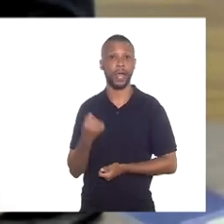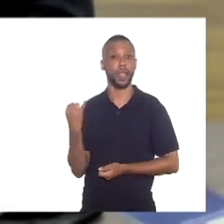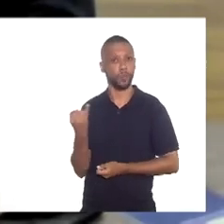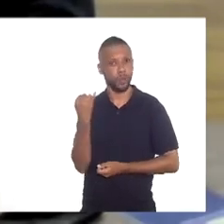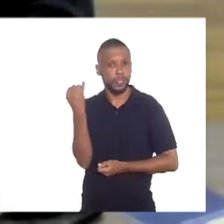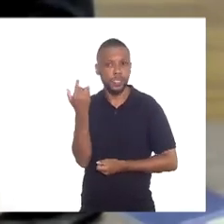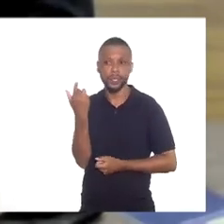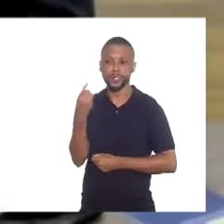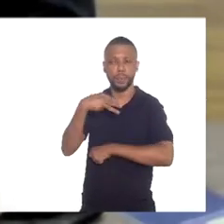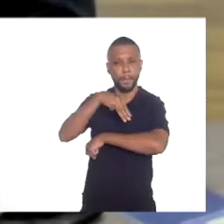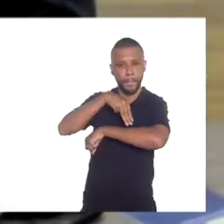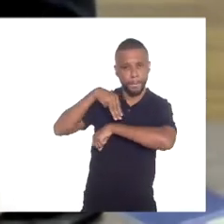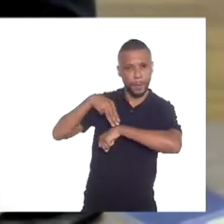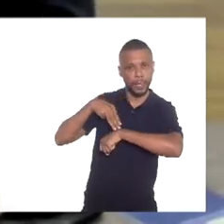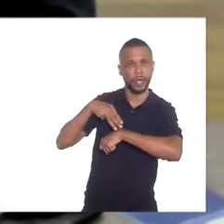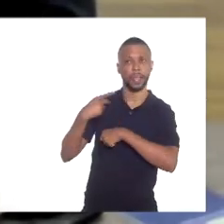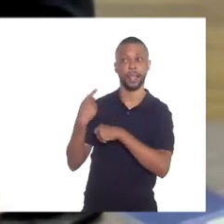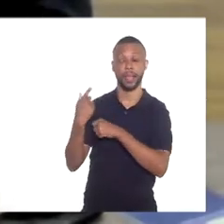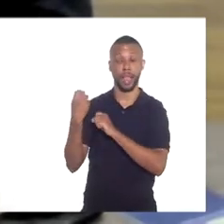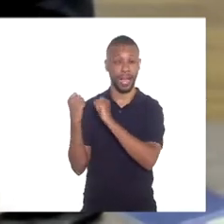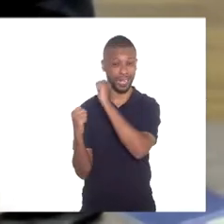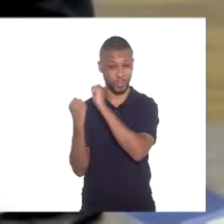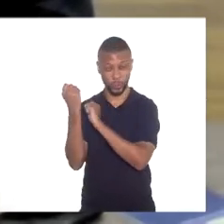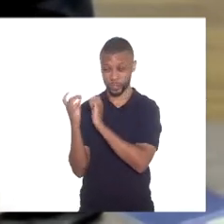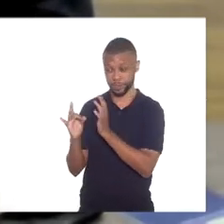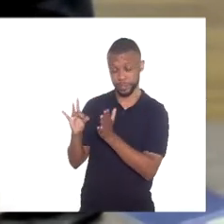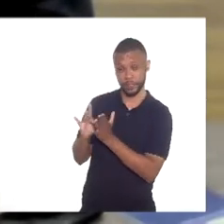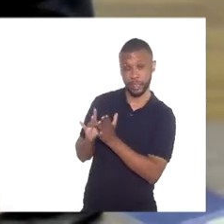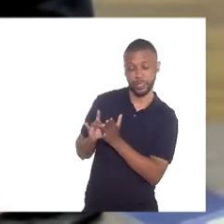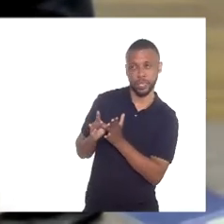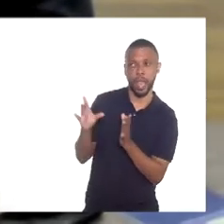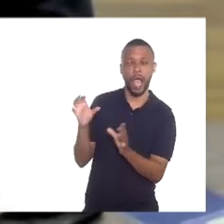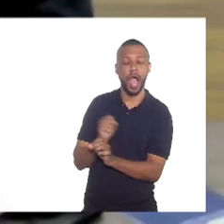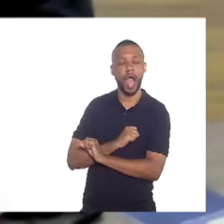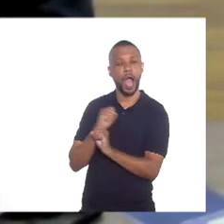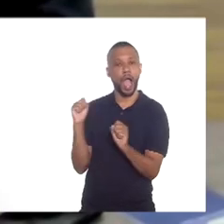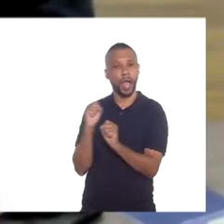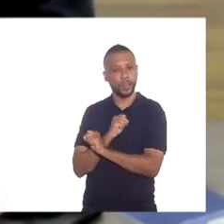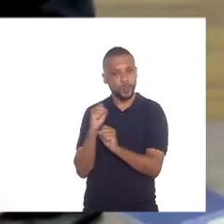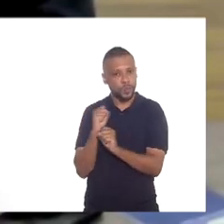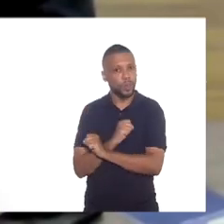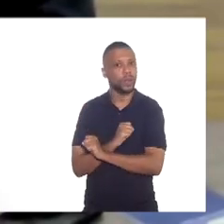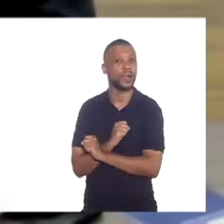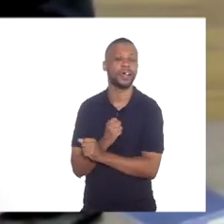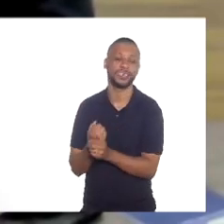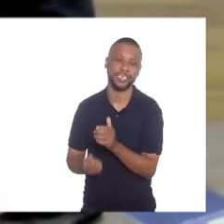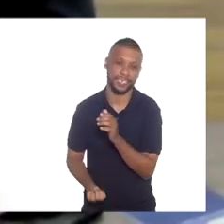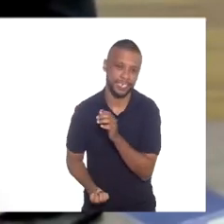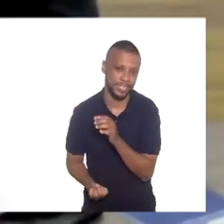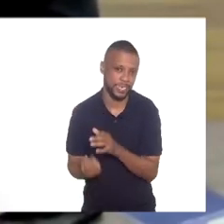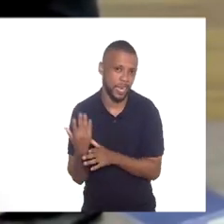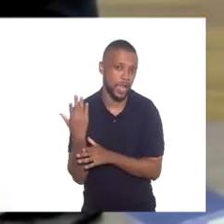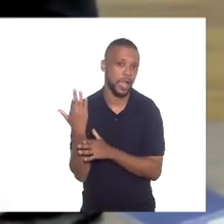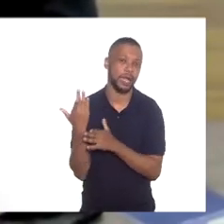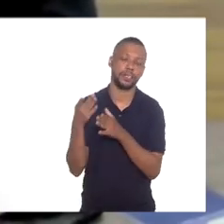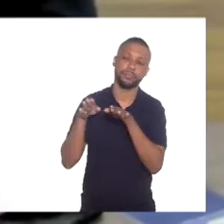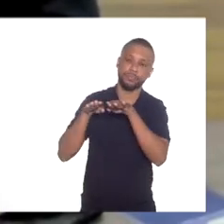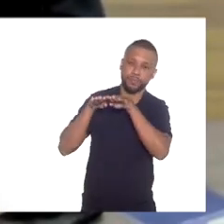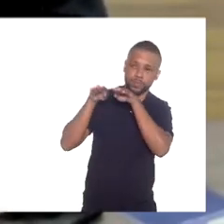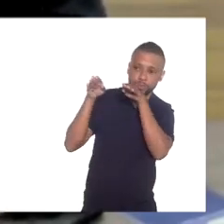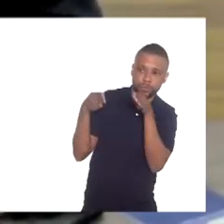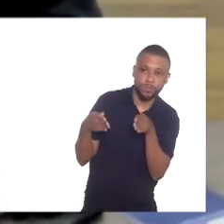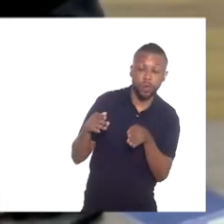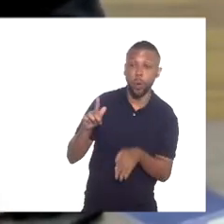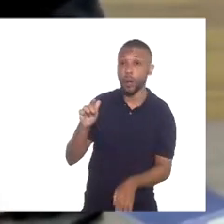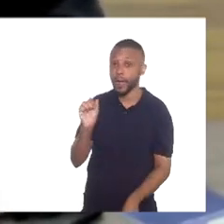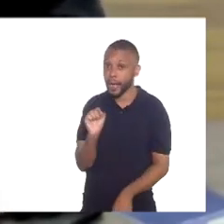E indústria, porque, na verdade, a indústria adora se instalar em retroárea de porto, de container, por isso que o gás também precisa chegar. Eu acho